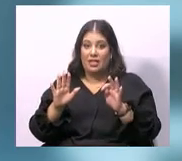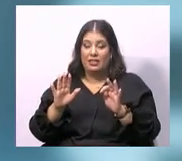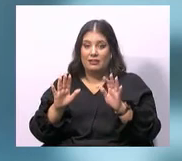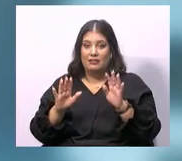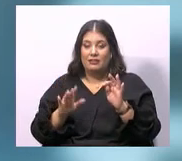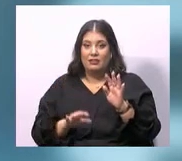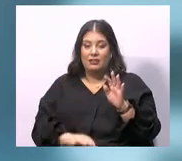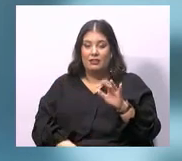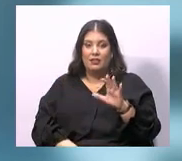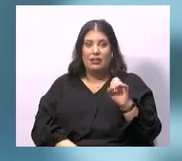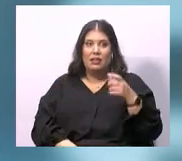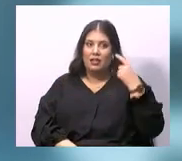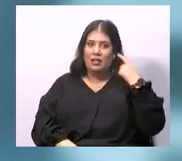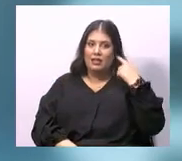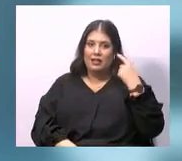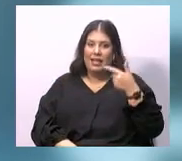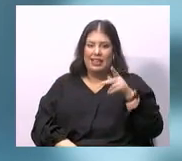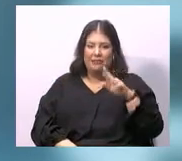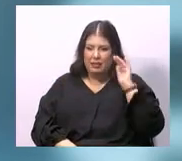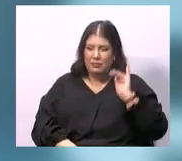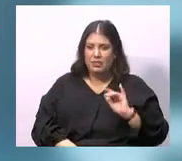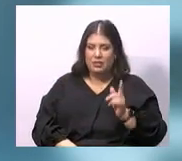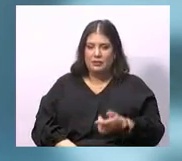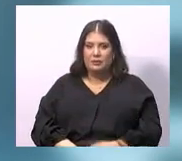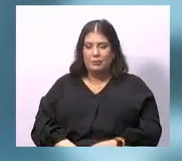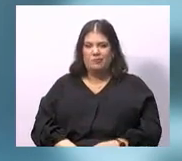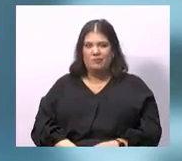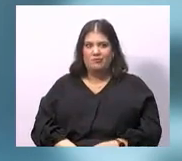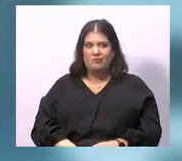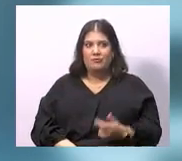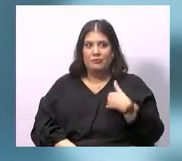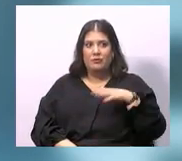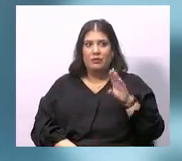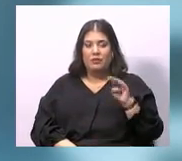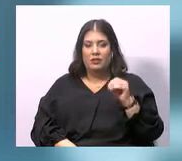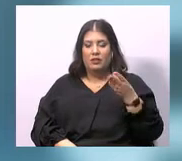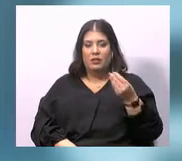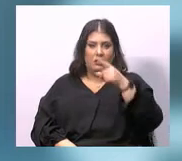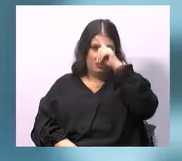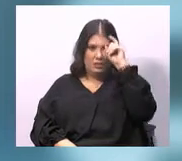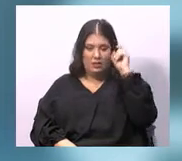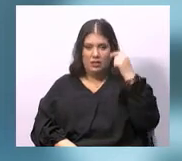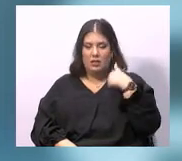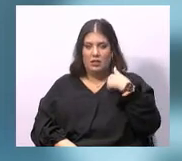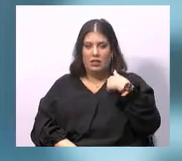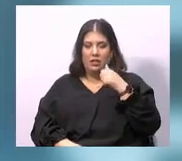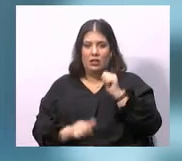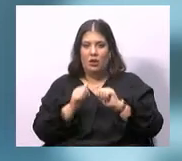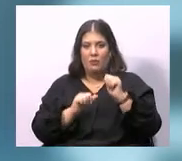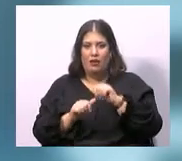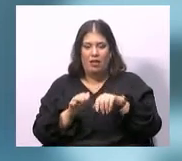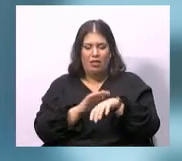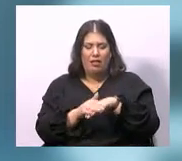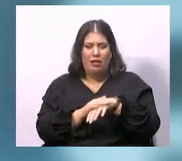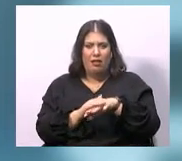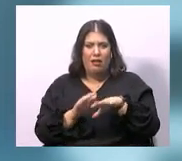Eu vou baixar mais um bocadinho a televisão. Tenho muita dificuldade nos meus pés porque eu já fui operada aos pés e já